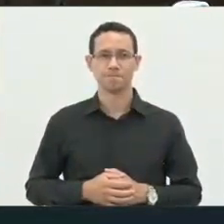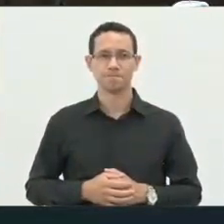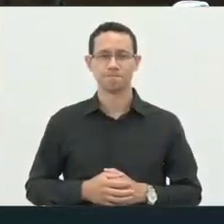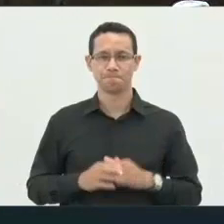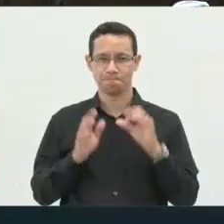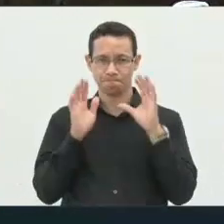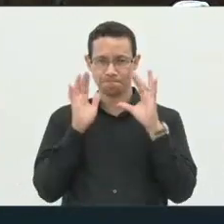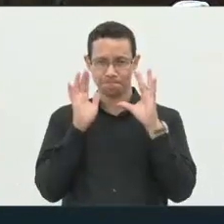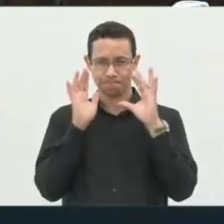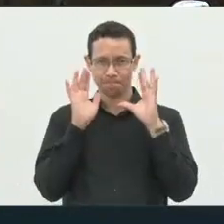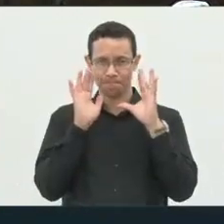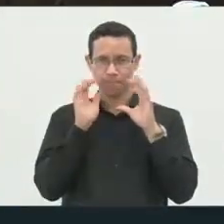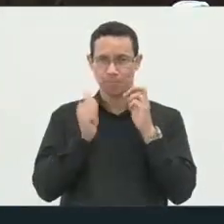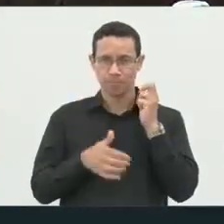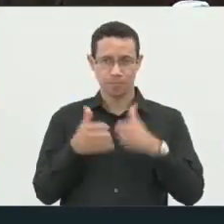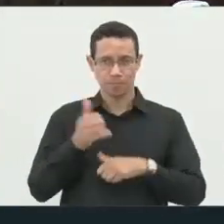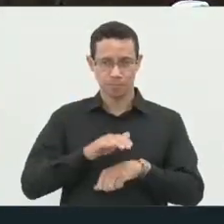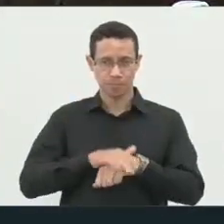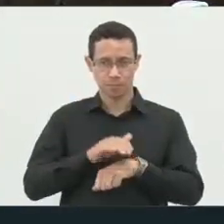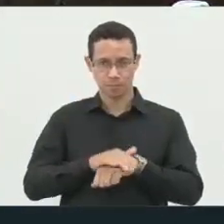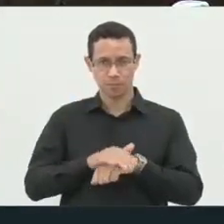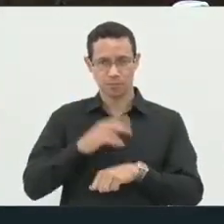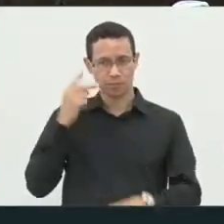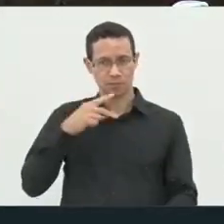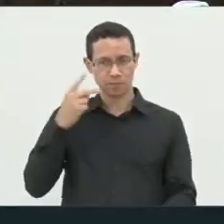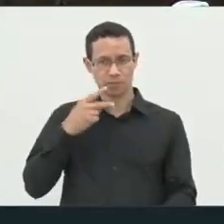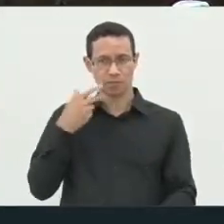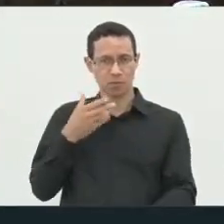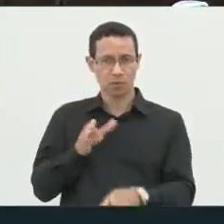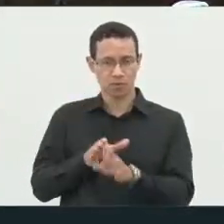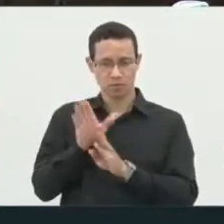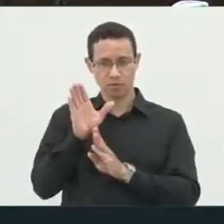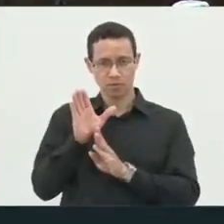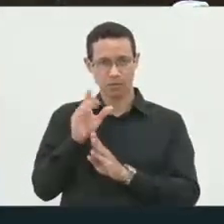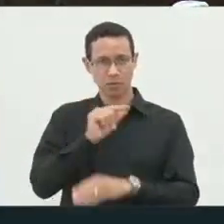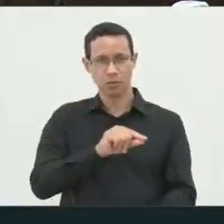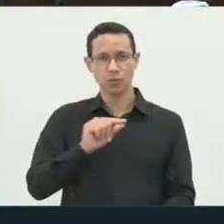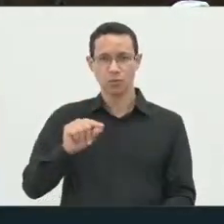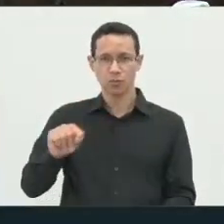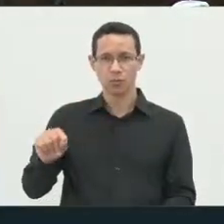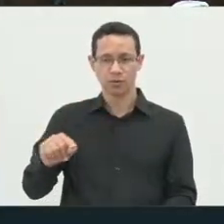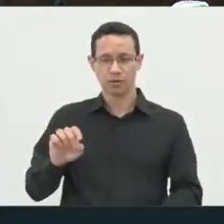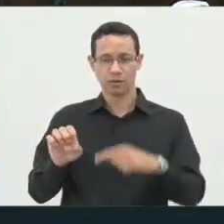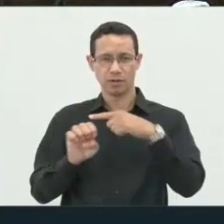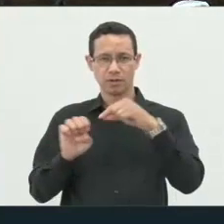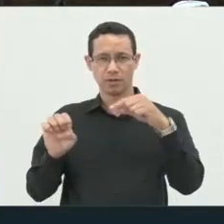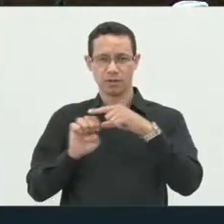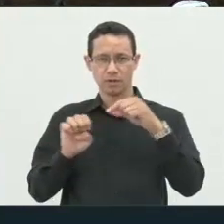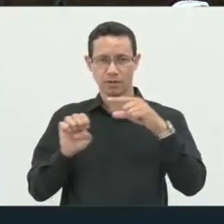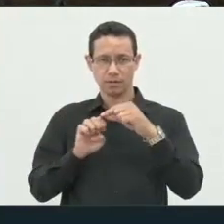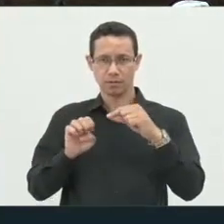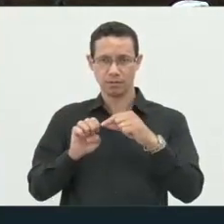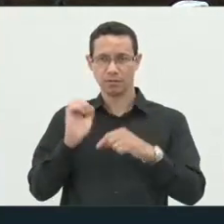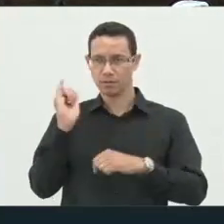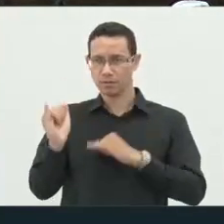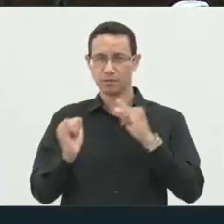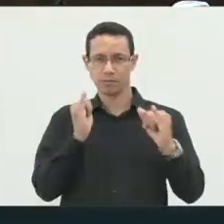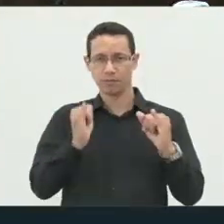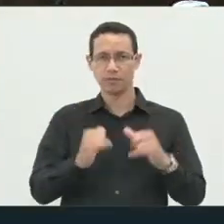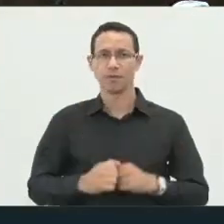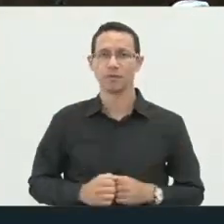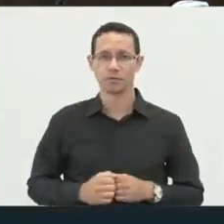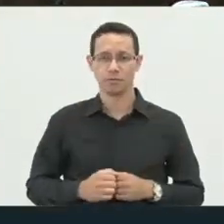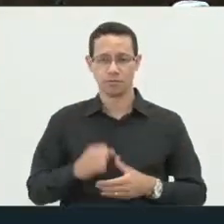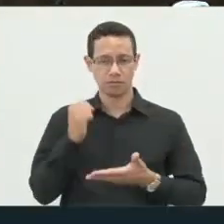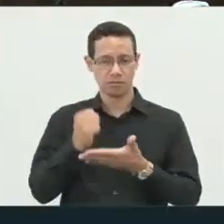em sua fala o vereador Gaúcho deu um conselho a produtores empresários do setor não contratar